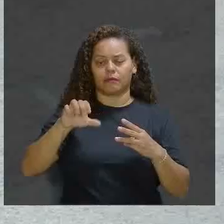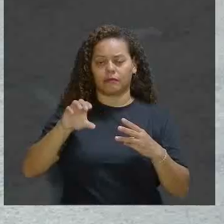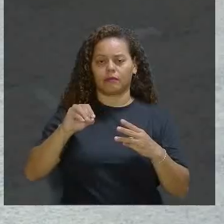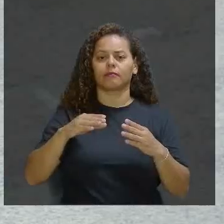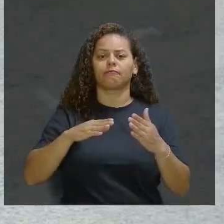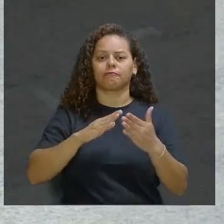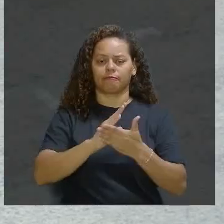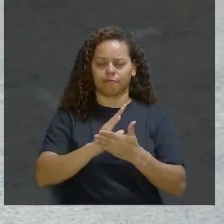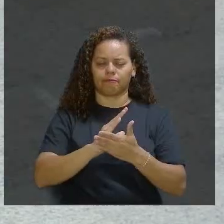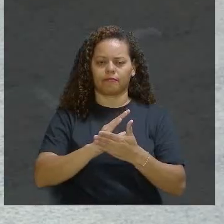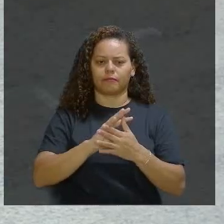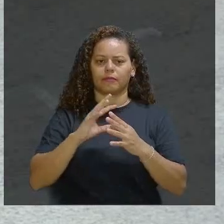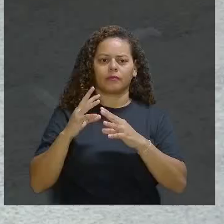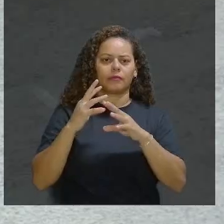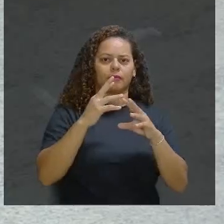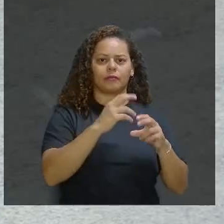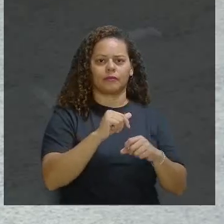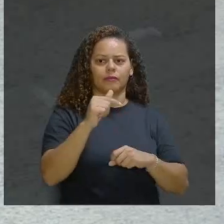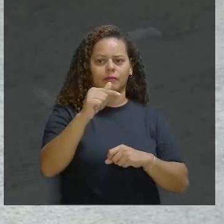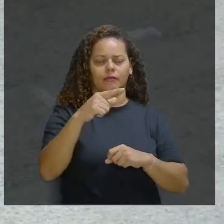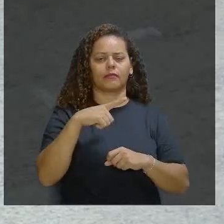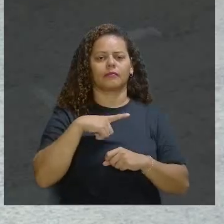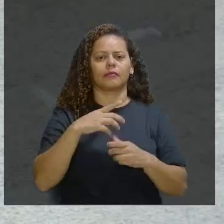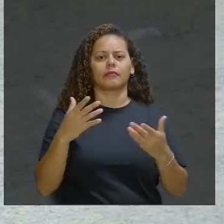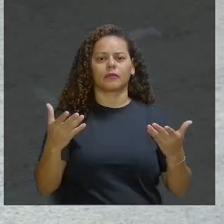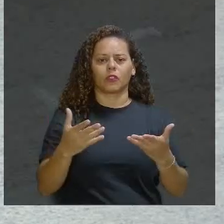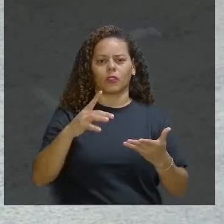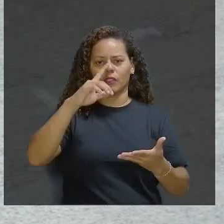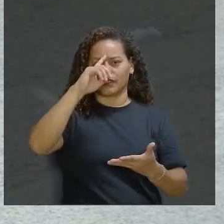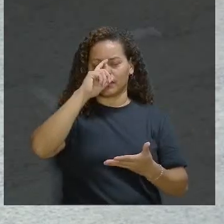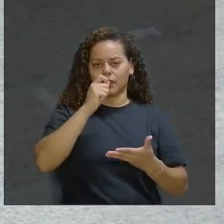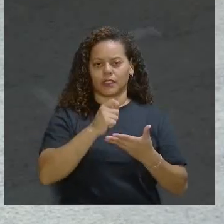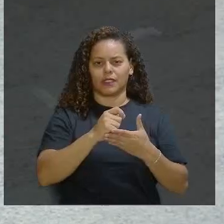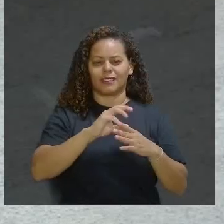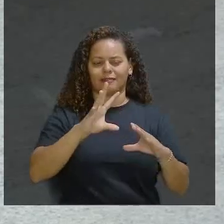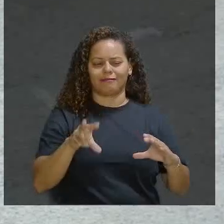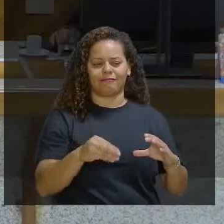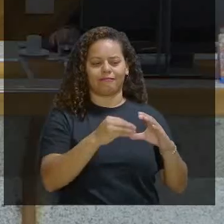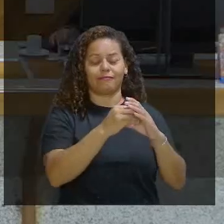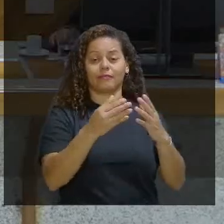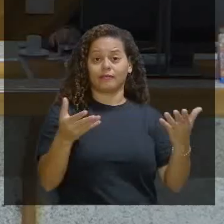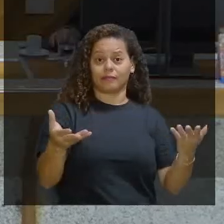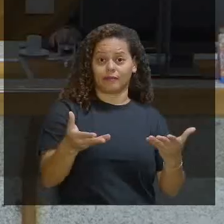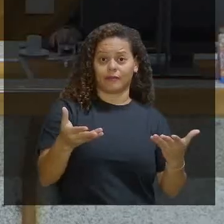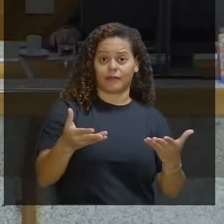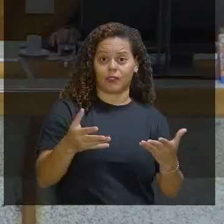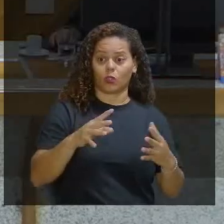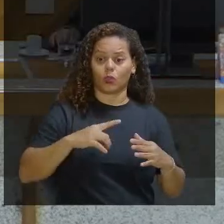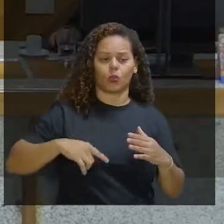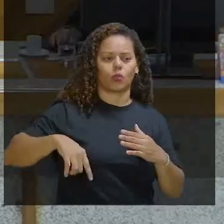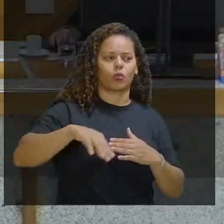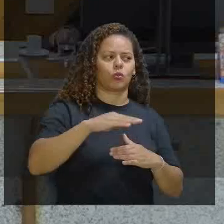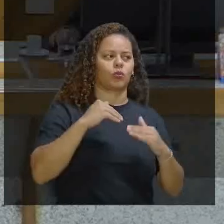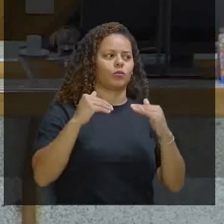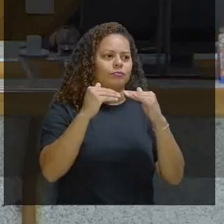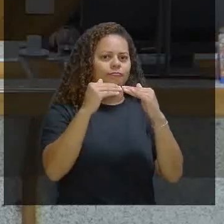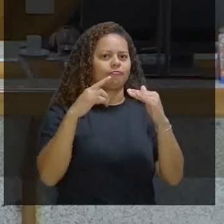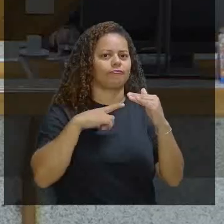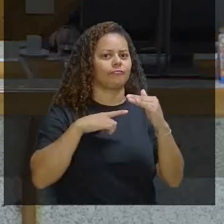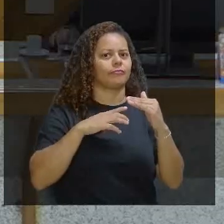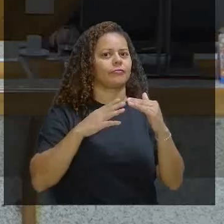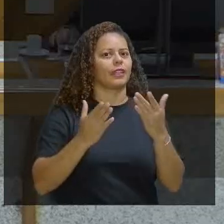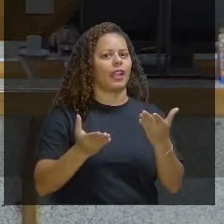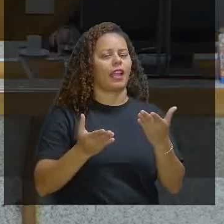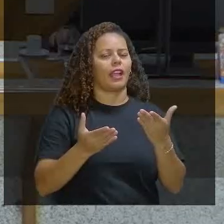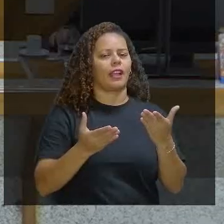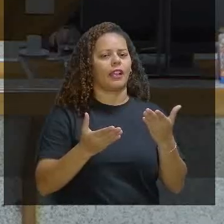senhor presidente. Decisão. O Tribunal Regional Eleitoral, por unanimidade, aprovou a resolução que